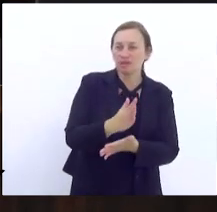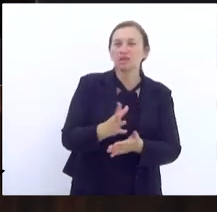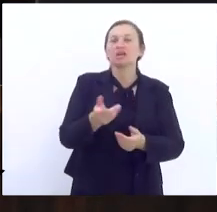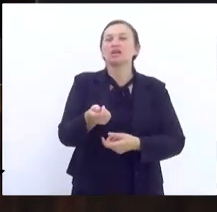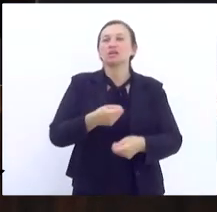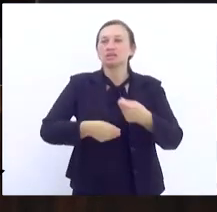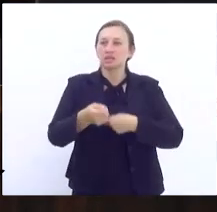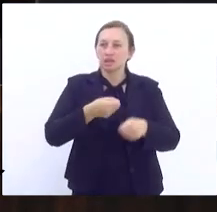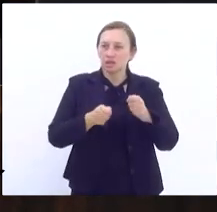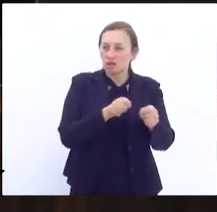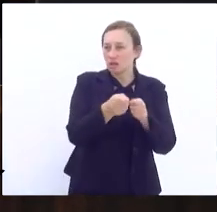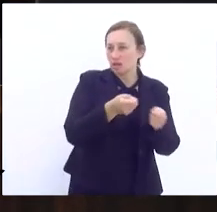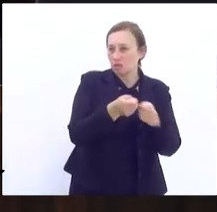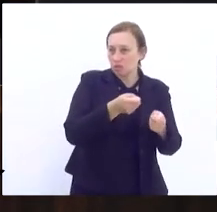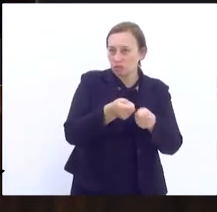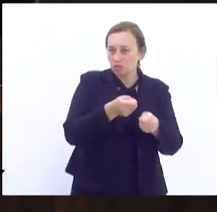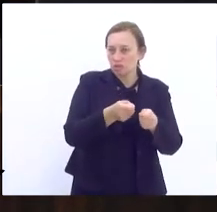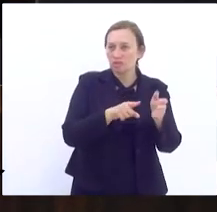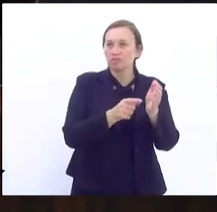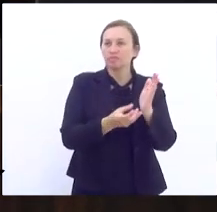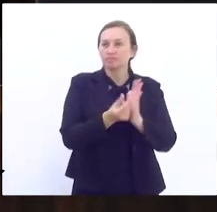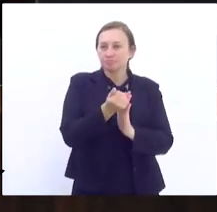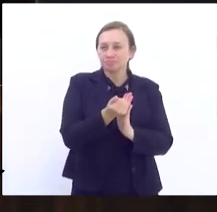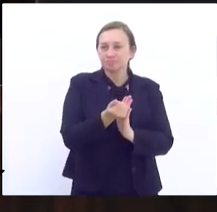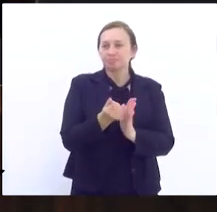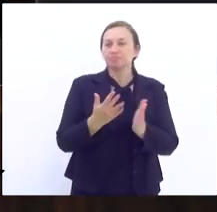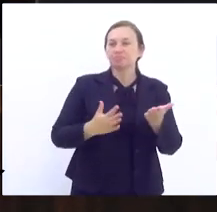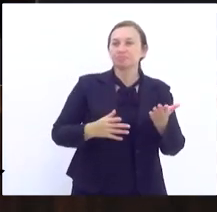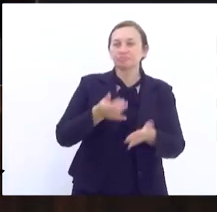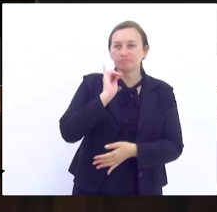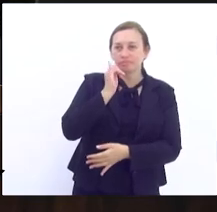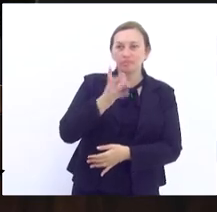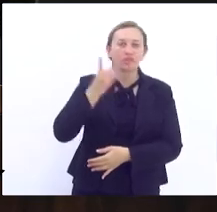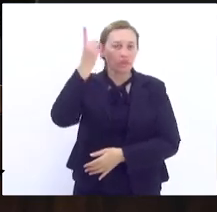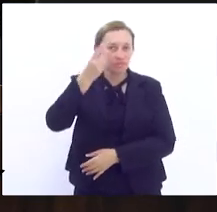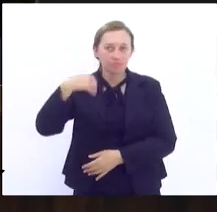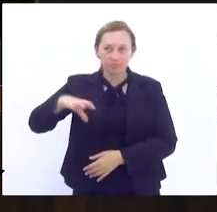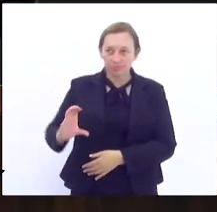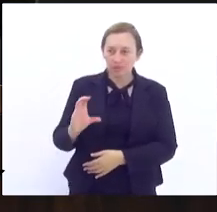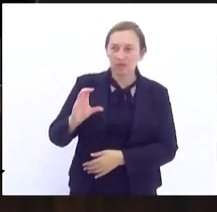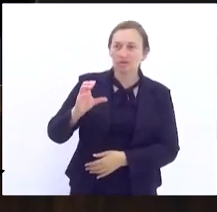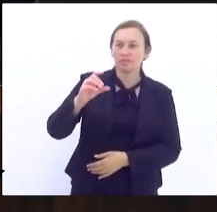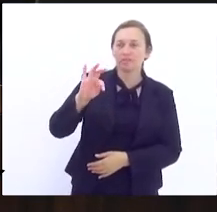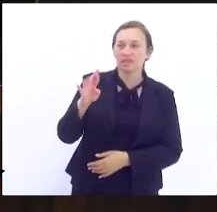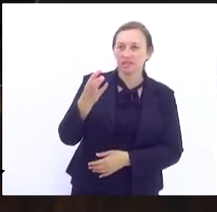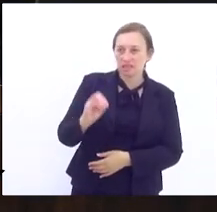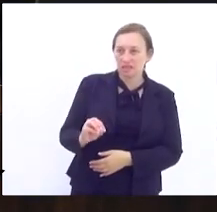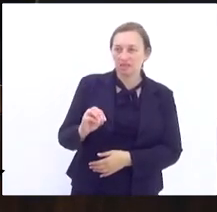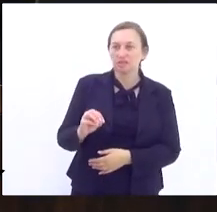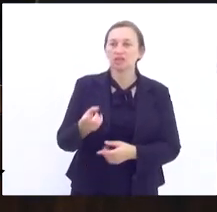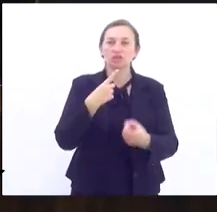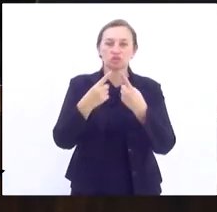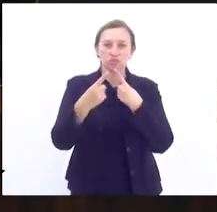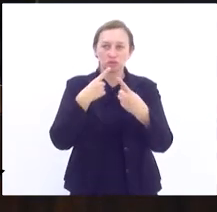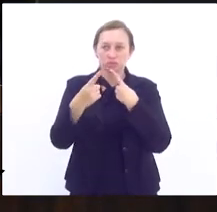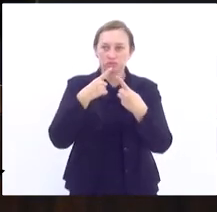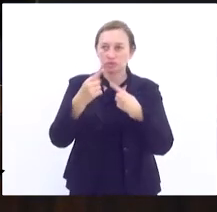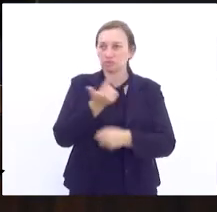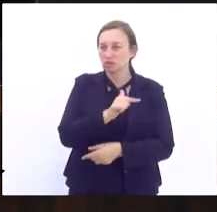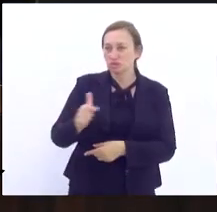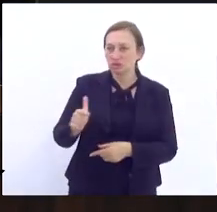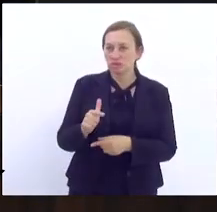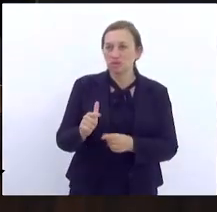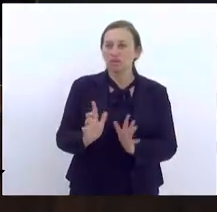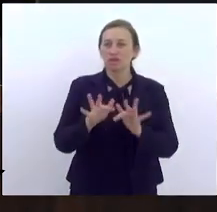Finanças realizações financeira e controle favorável relatores deputados Carlos Macedo e Artur Monteiro em discussão não